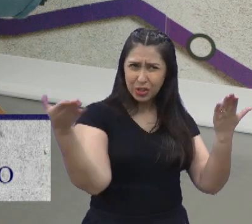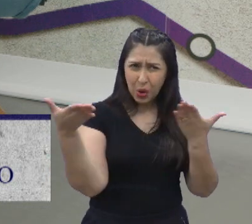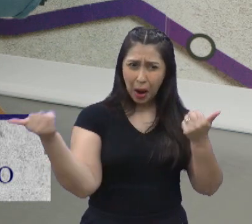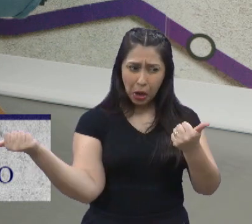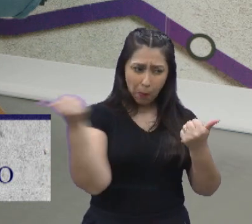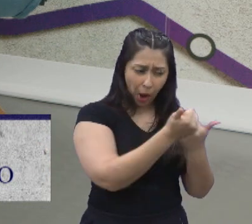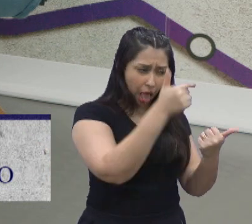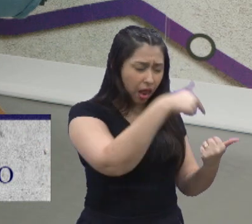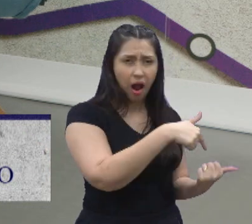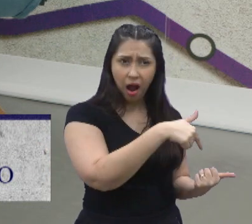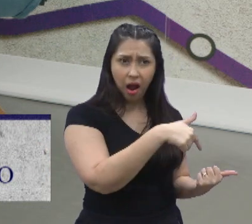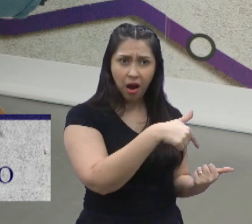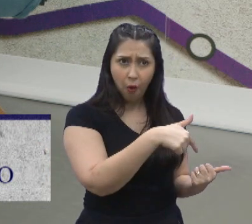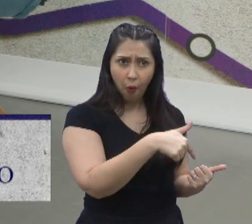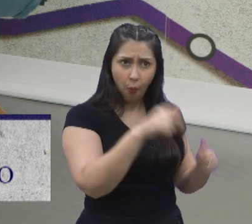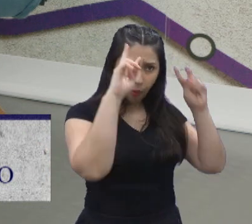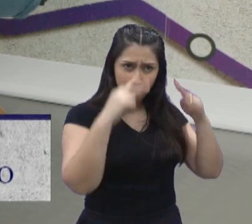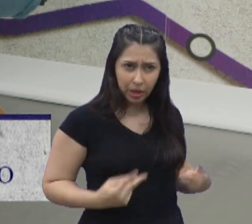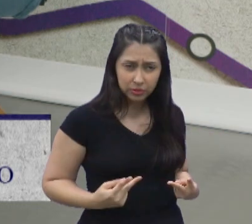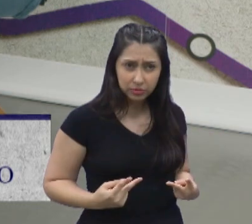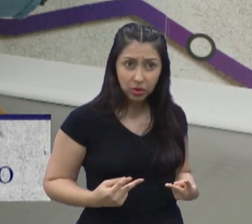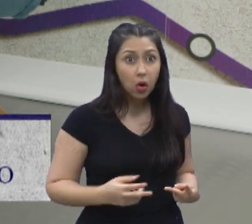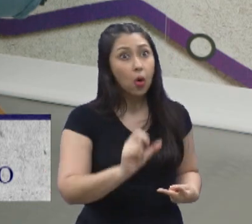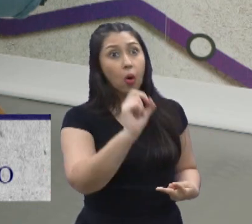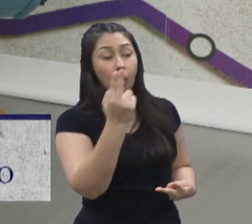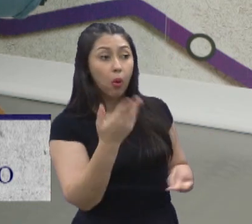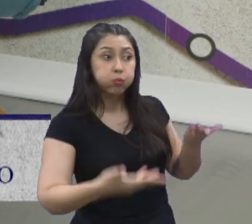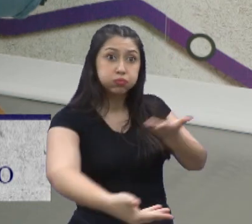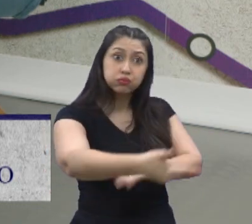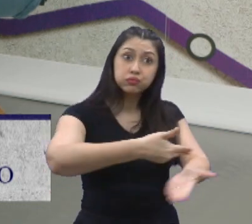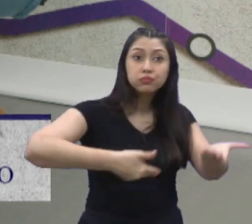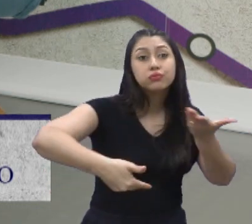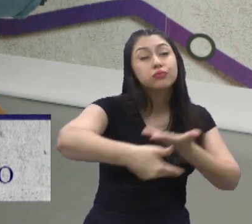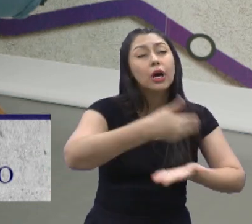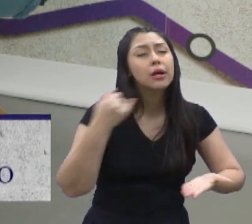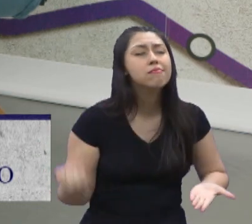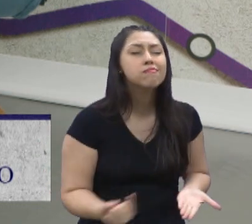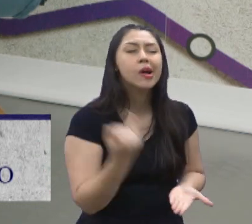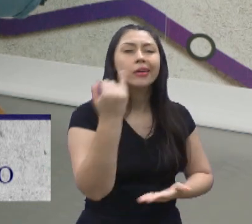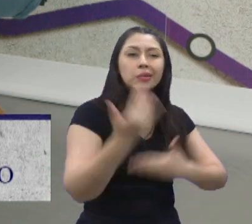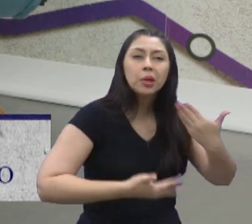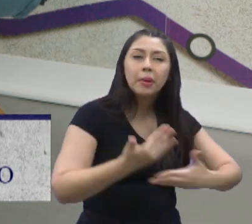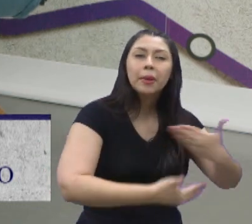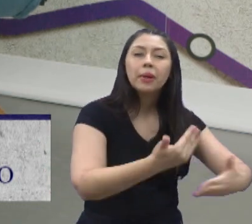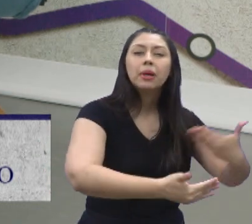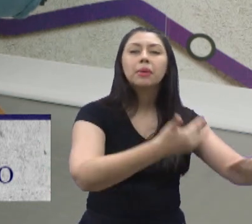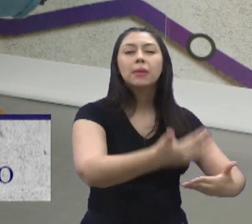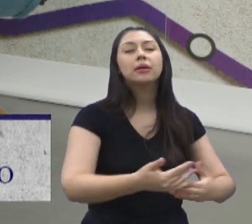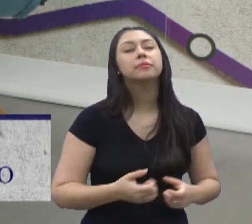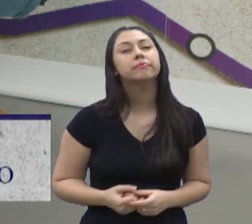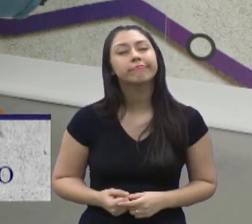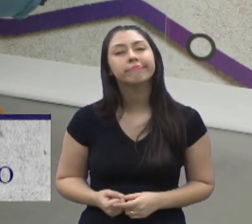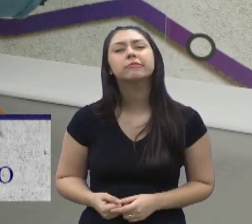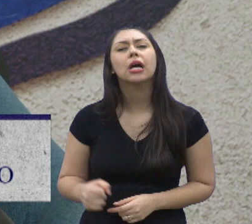humano, né? Você acha que essa interação humana ainda vai ter espaço por um bom tempo ainda aí? Tem, com certeza.